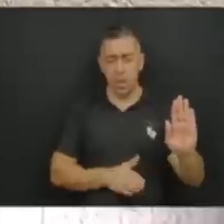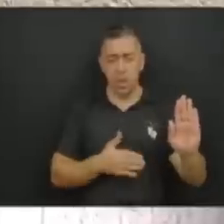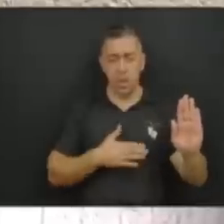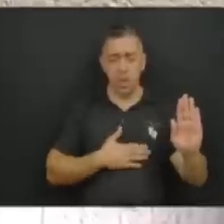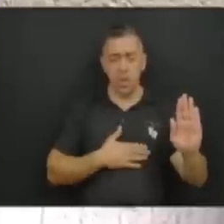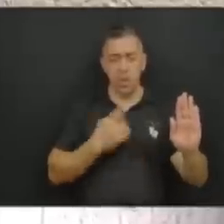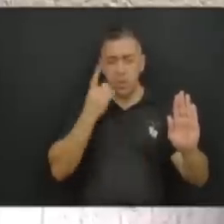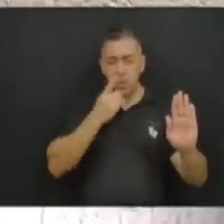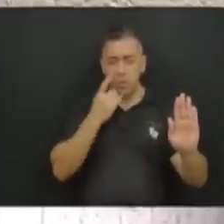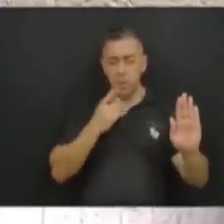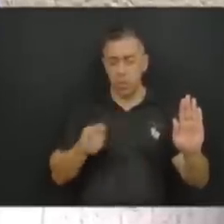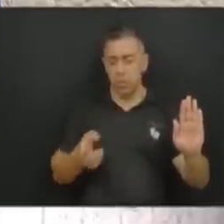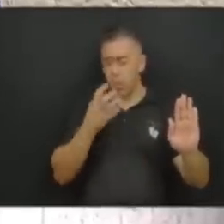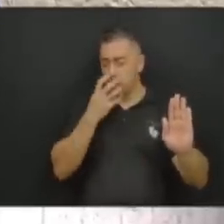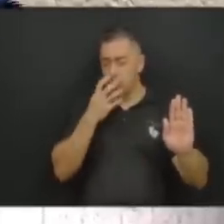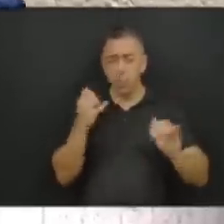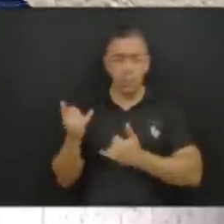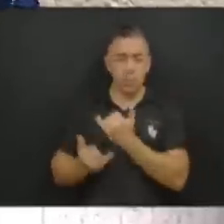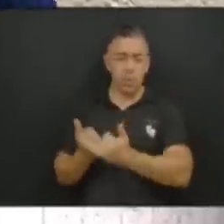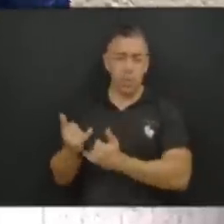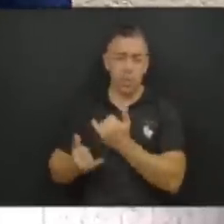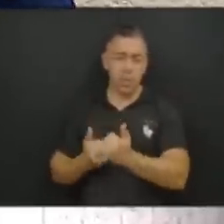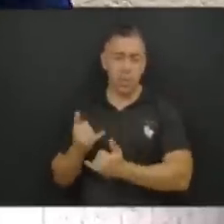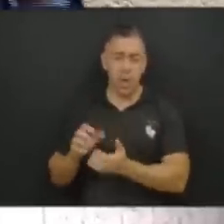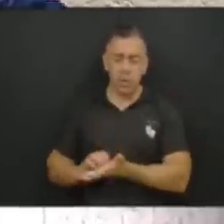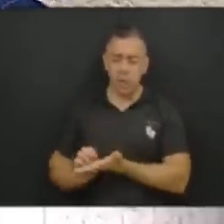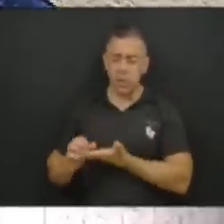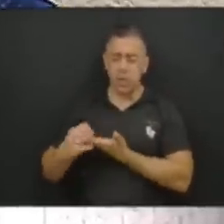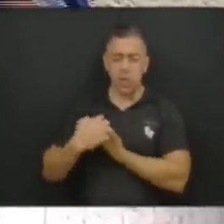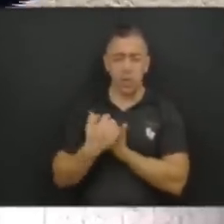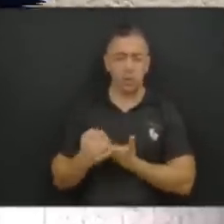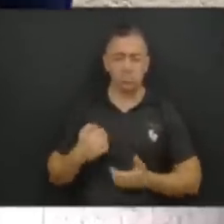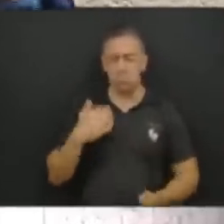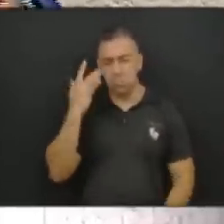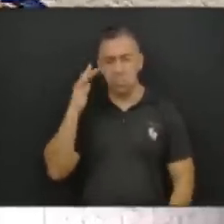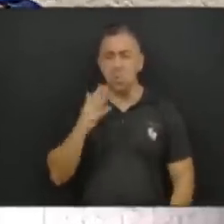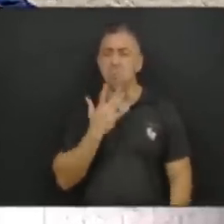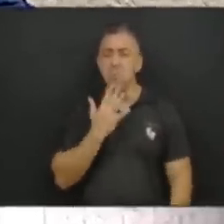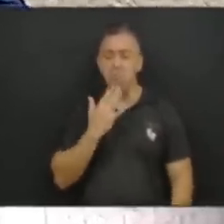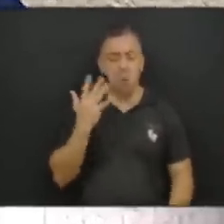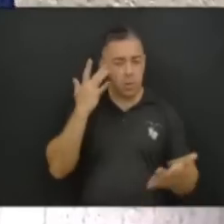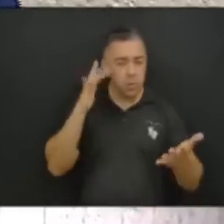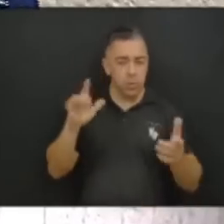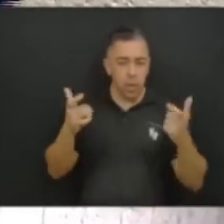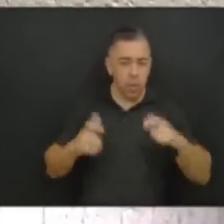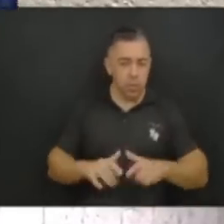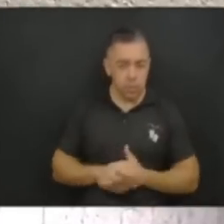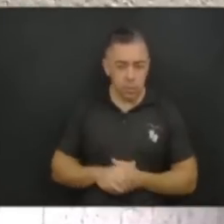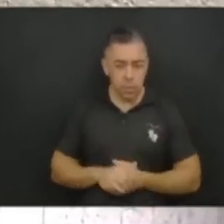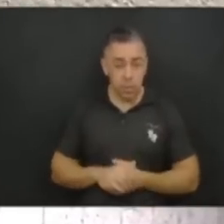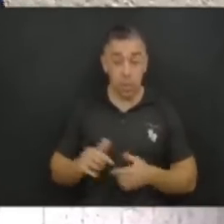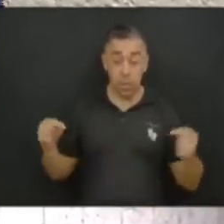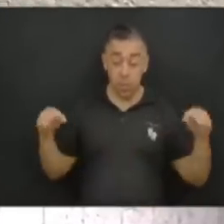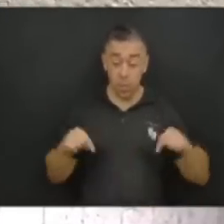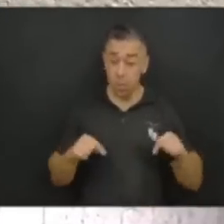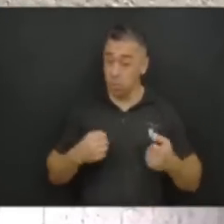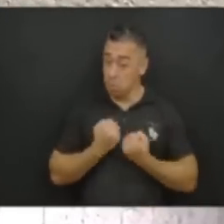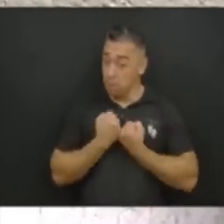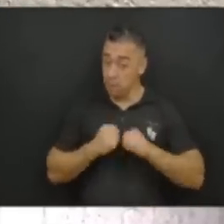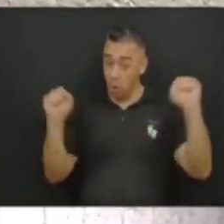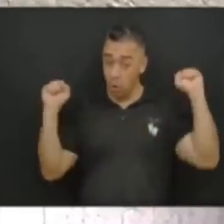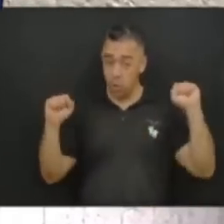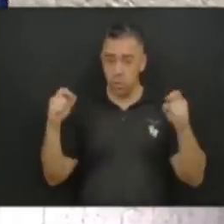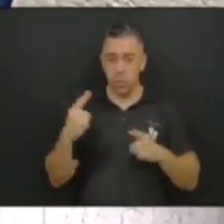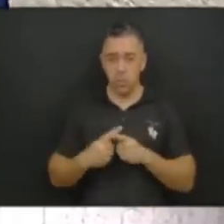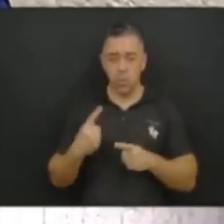a metade era só serve para isso Sei lá nem que coisa que tem essa carteira nem sei onde tá o que tem aqui a revolta